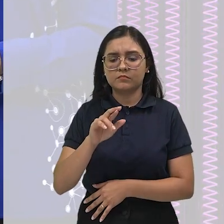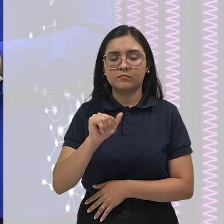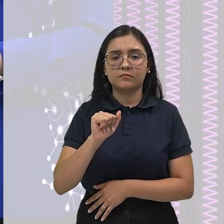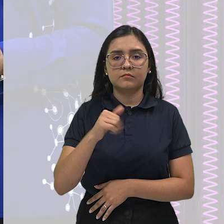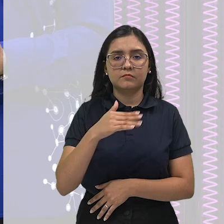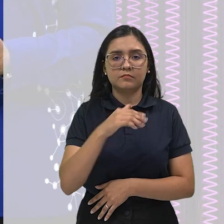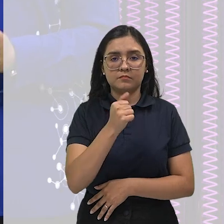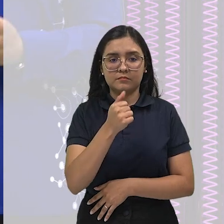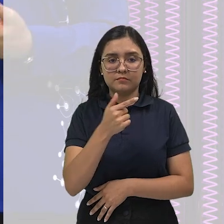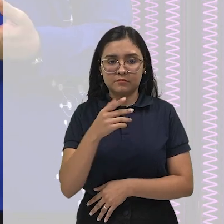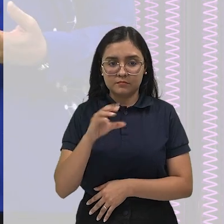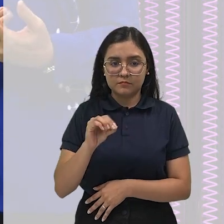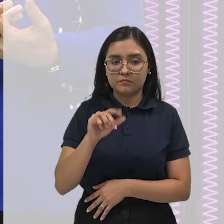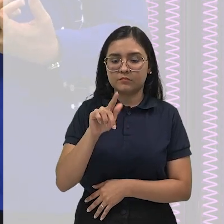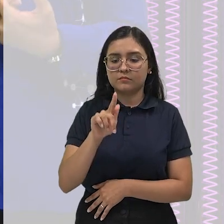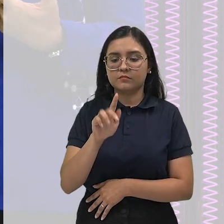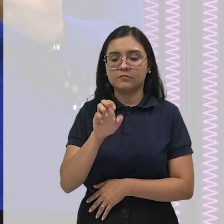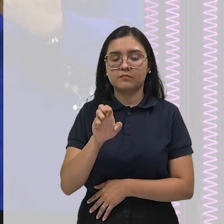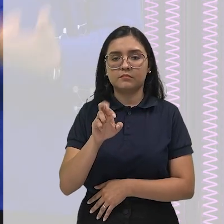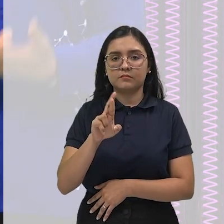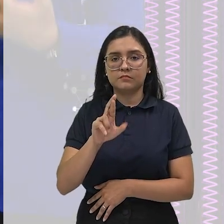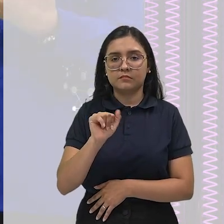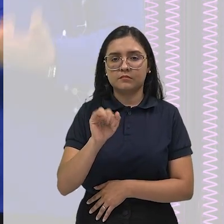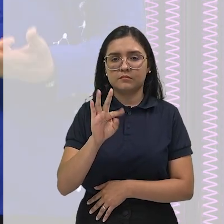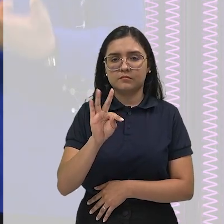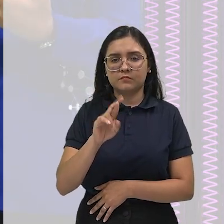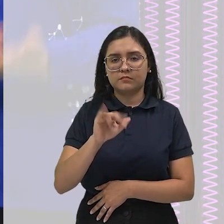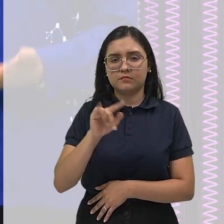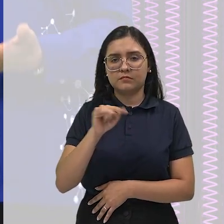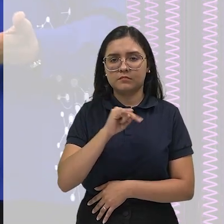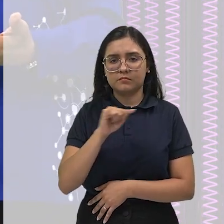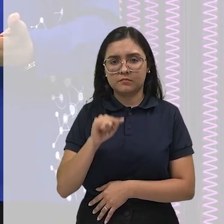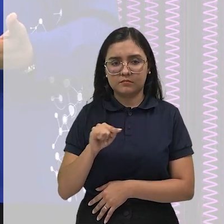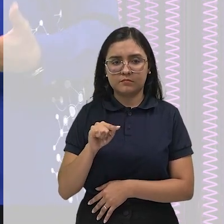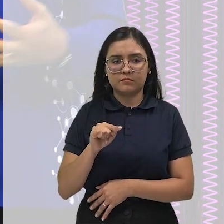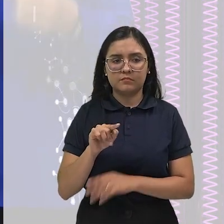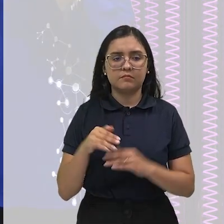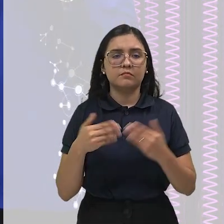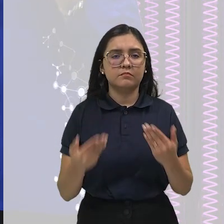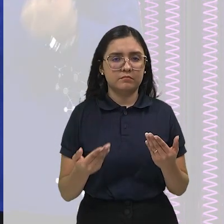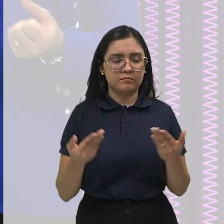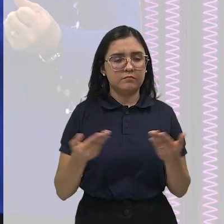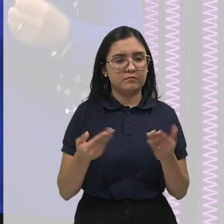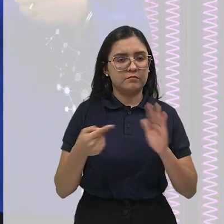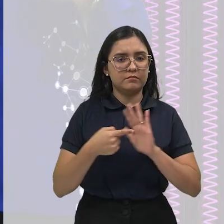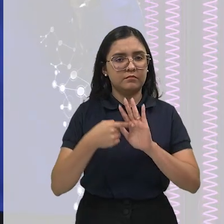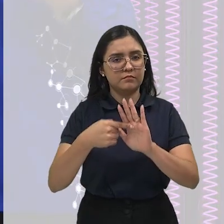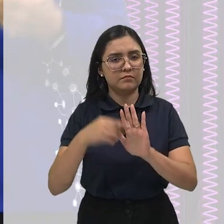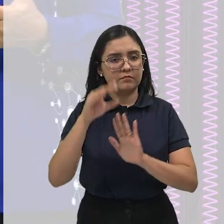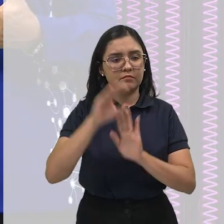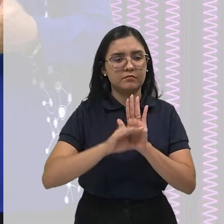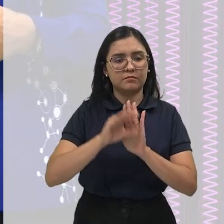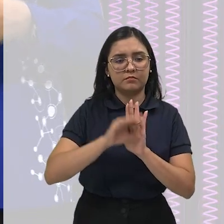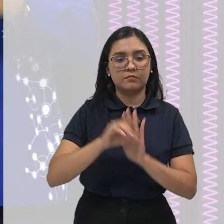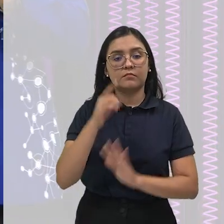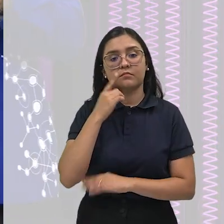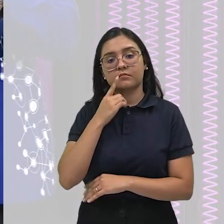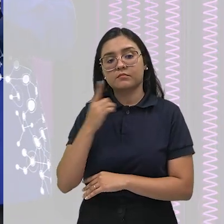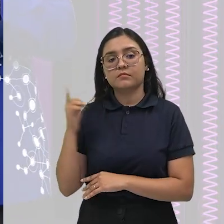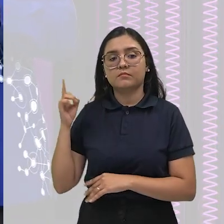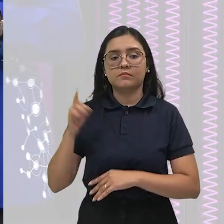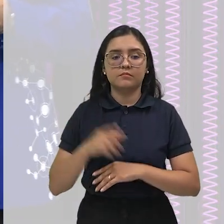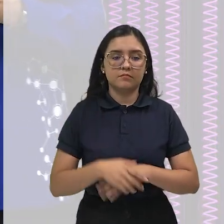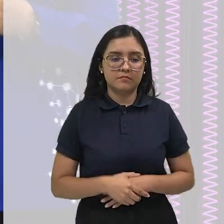fração geratriz. Então, o que é uma dízima periódica? Então, olhem para o meu lado. Dízima periódica.